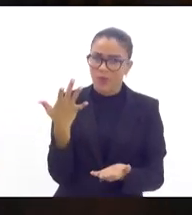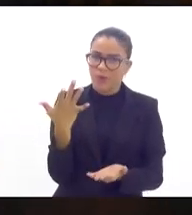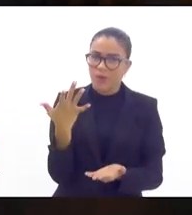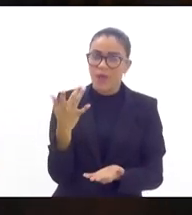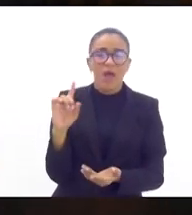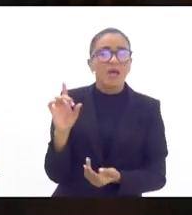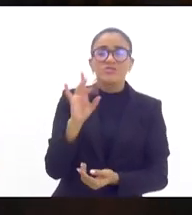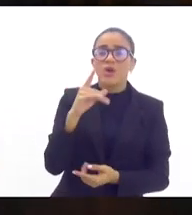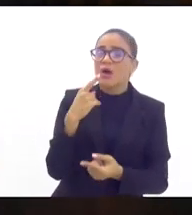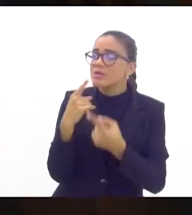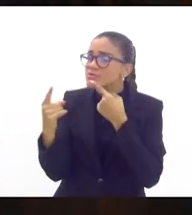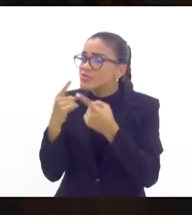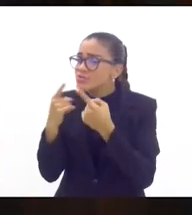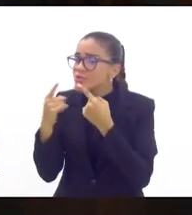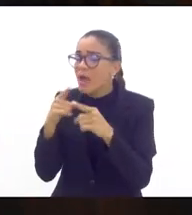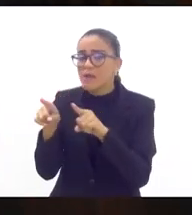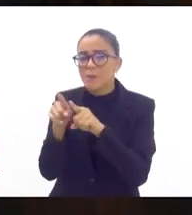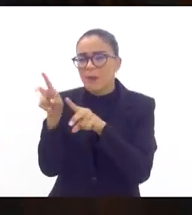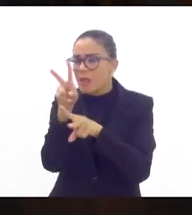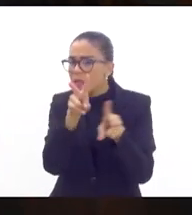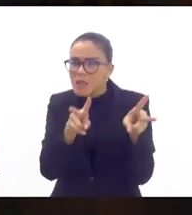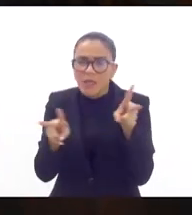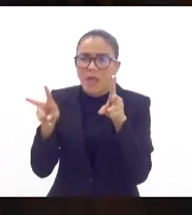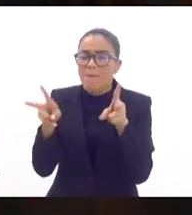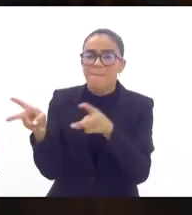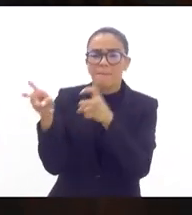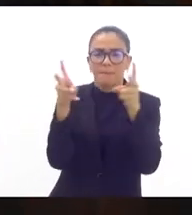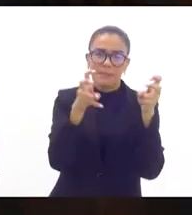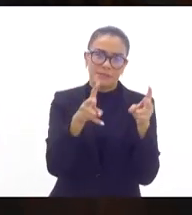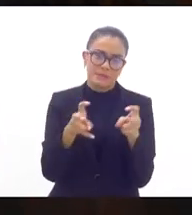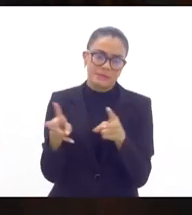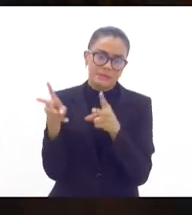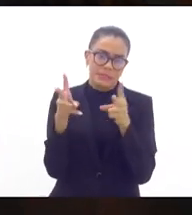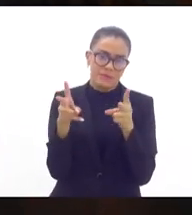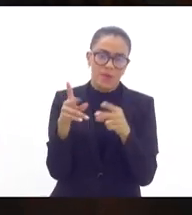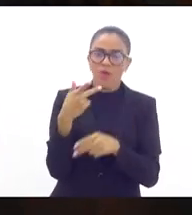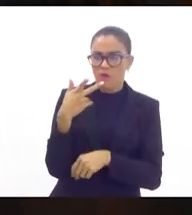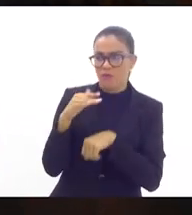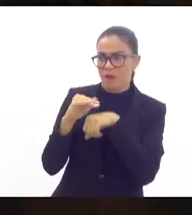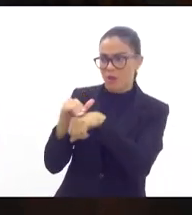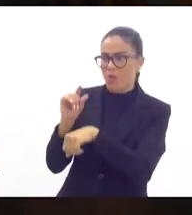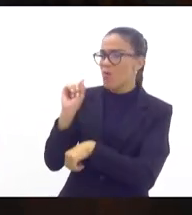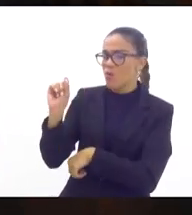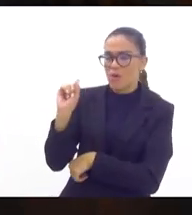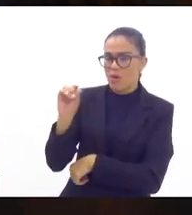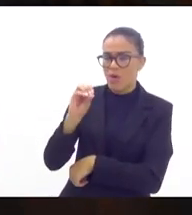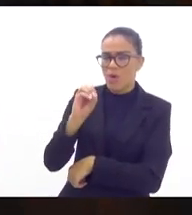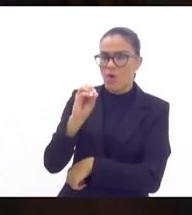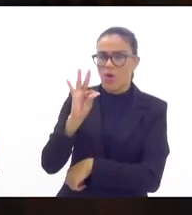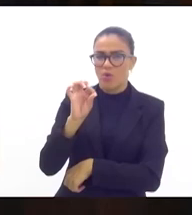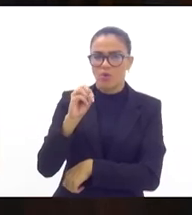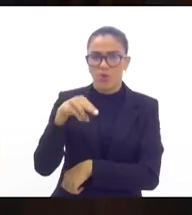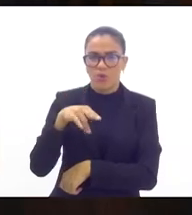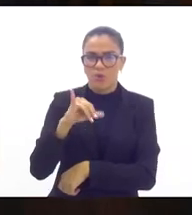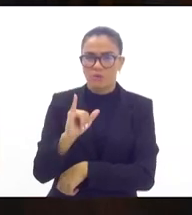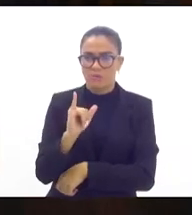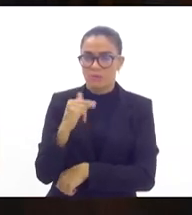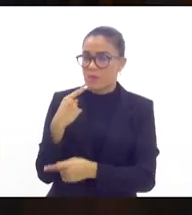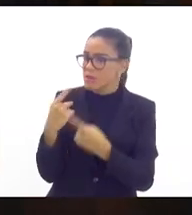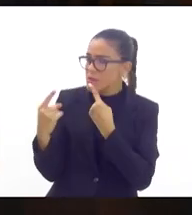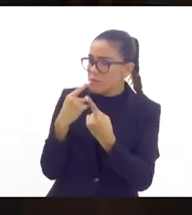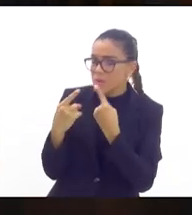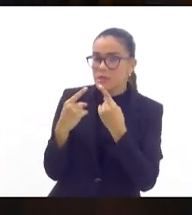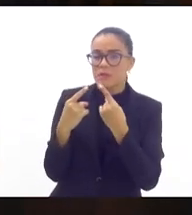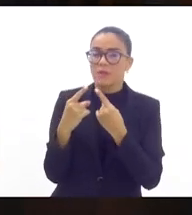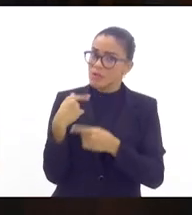só de diálogo e ter visão do problema porque eu sempre digo o seguinte aqui tá debatendo esse assunto porque